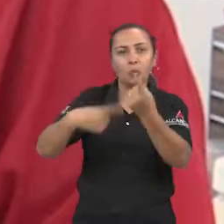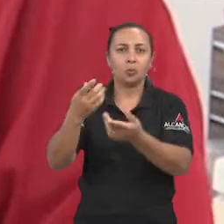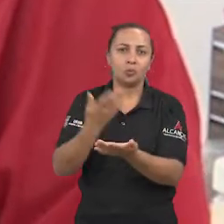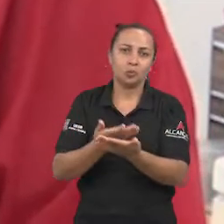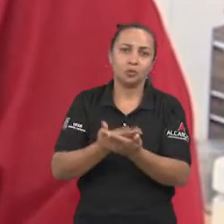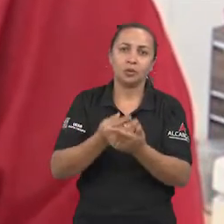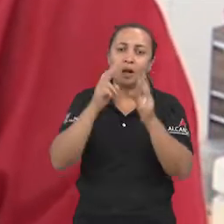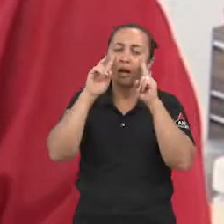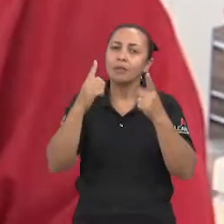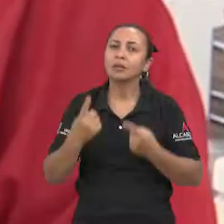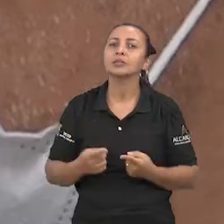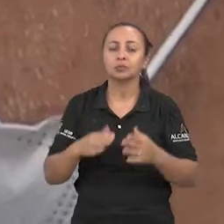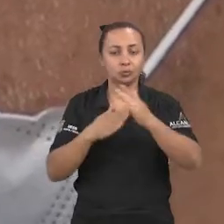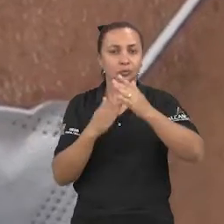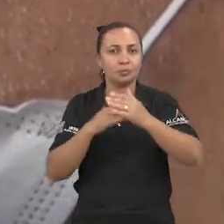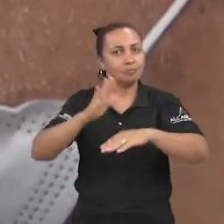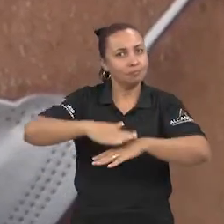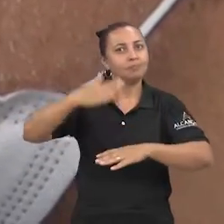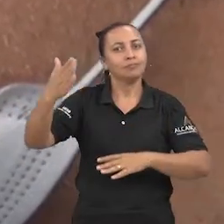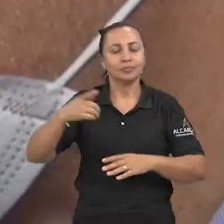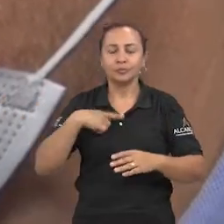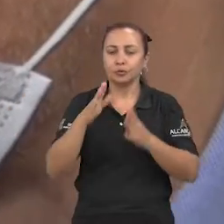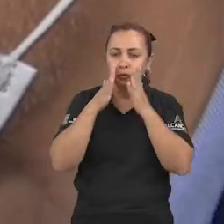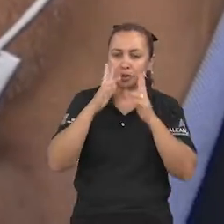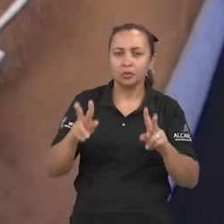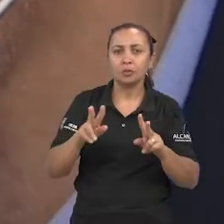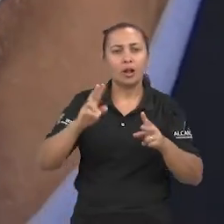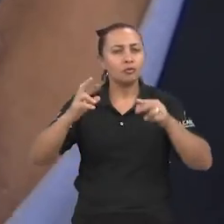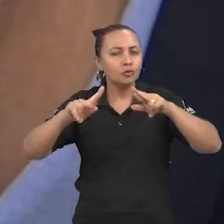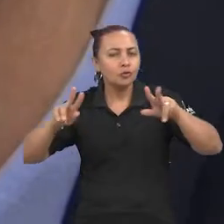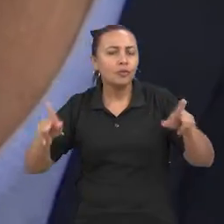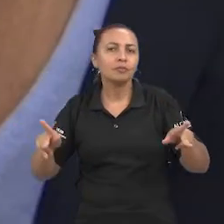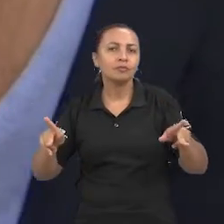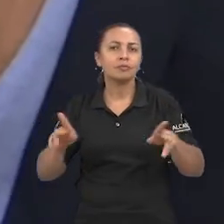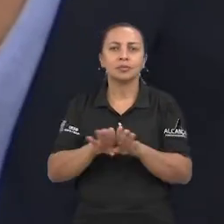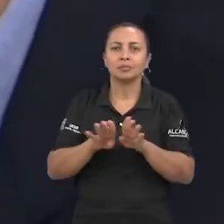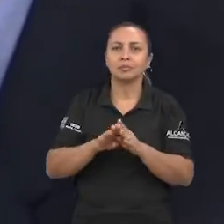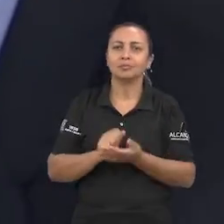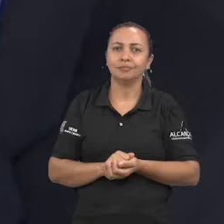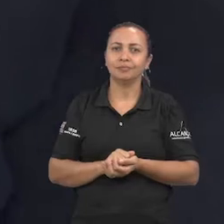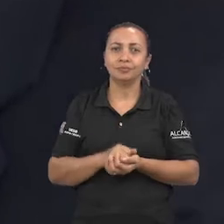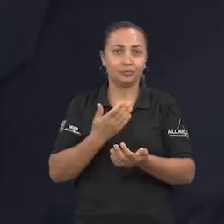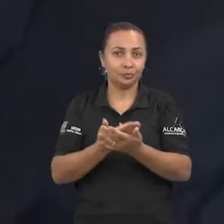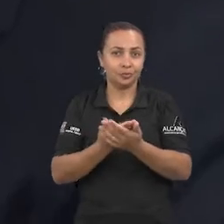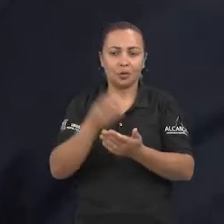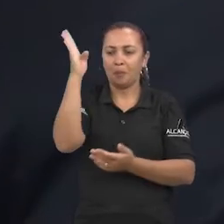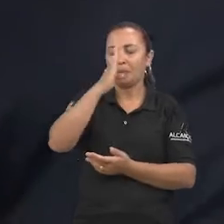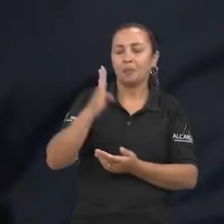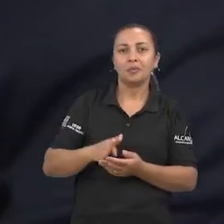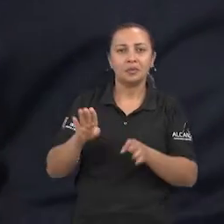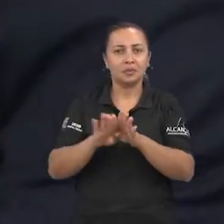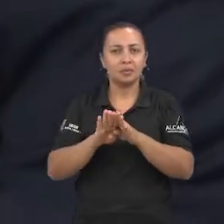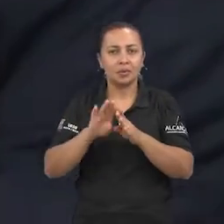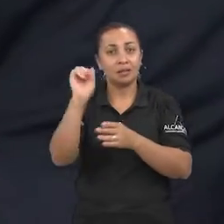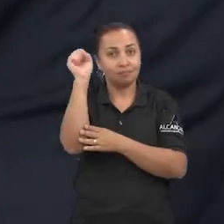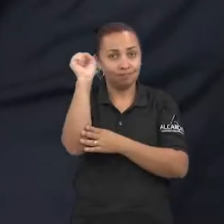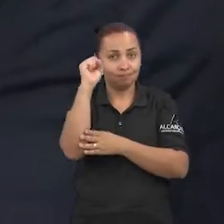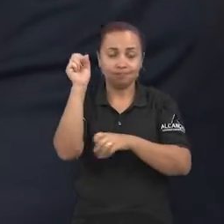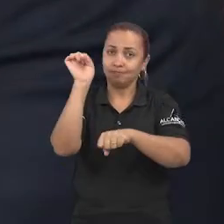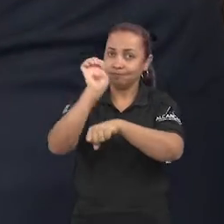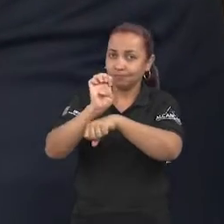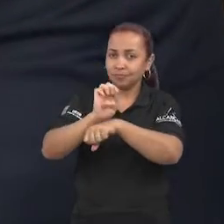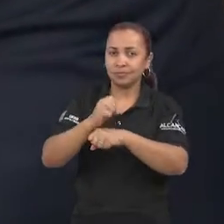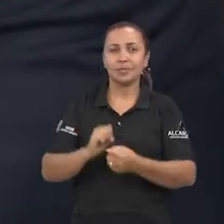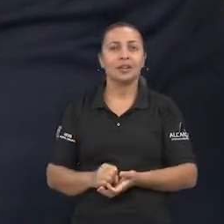vejam variáveis diferentes. Então o estudo ele é vanguardista no Brasil e também em Sergipe, cria esperança e